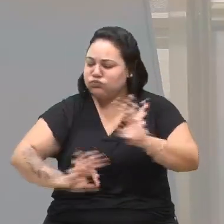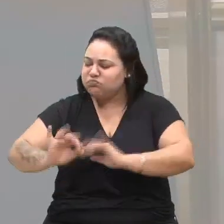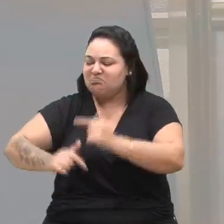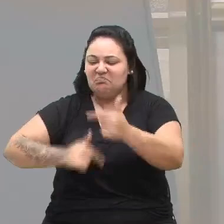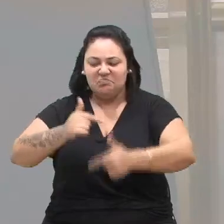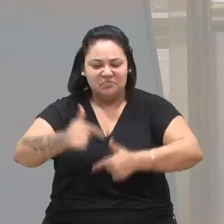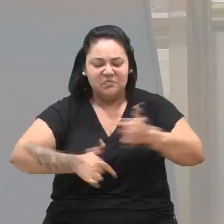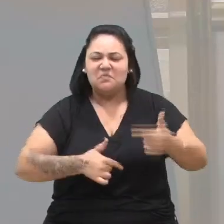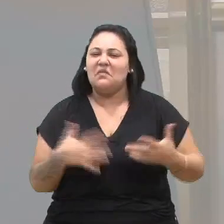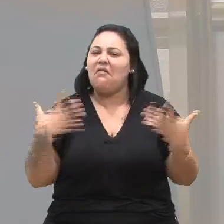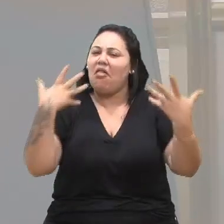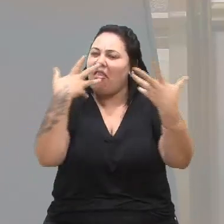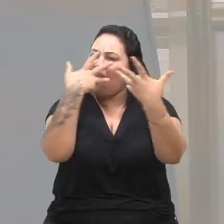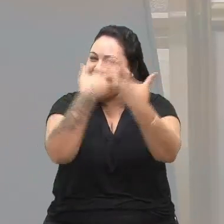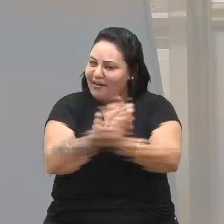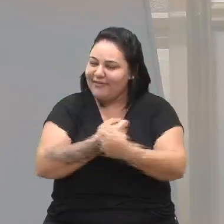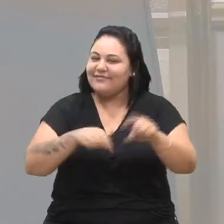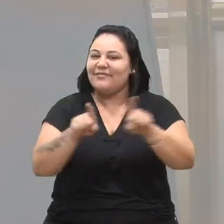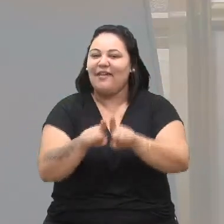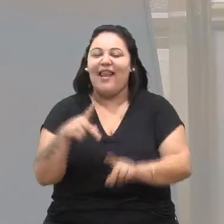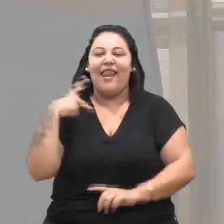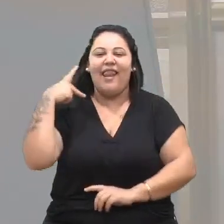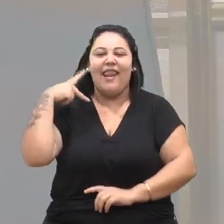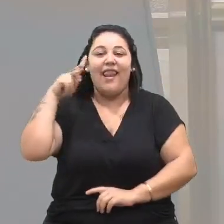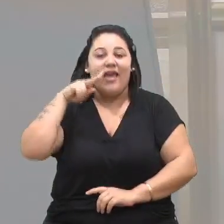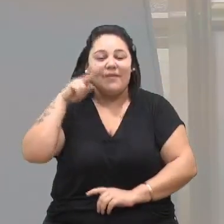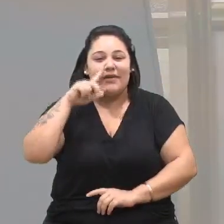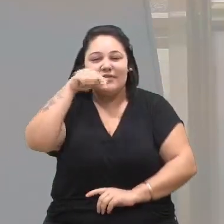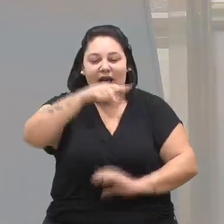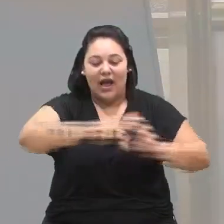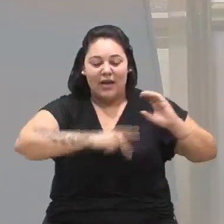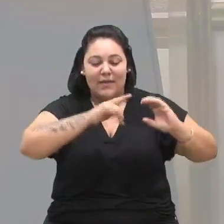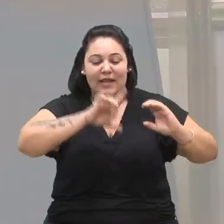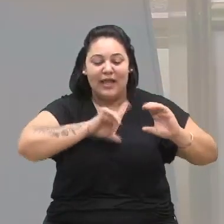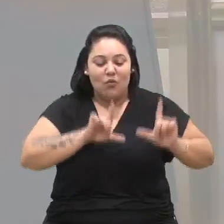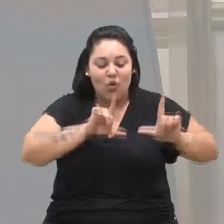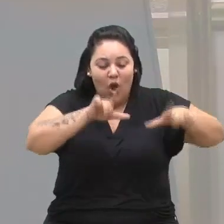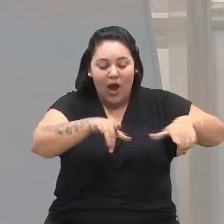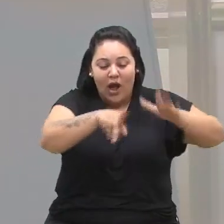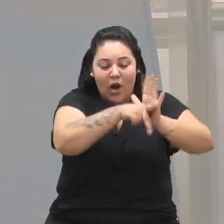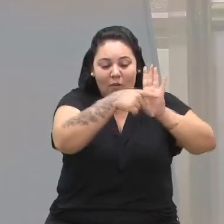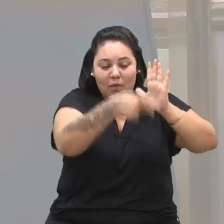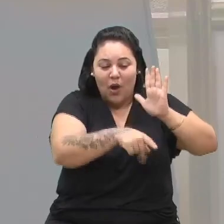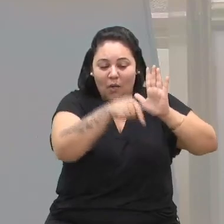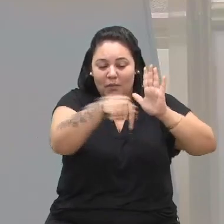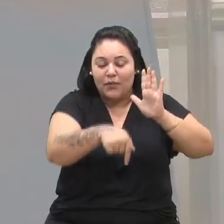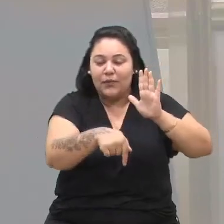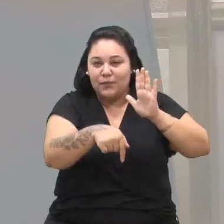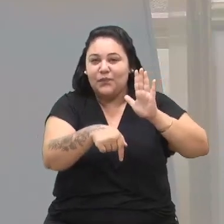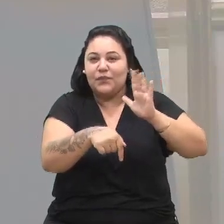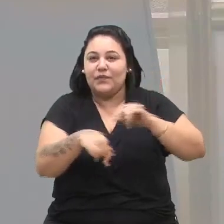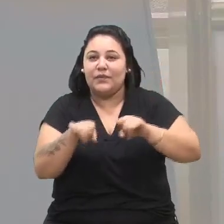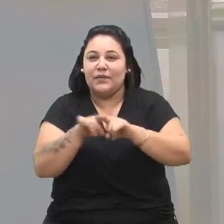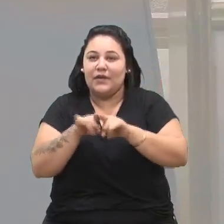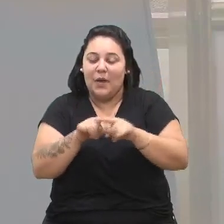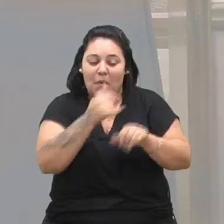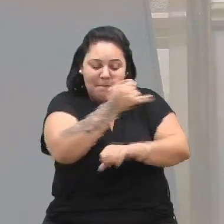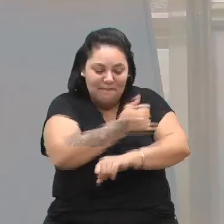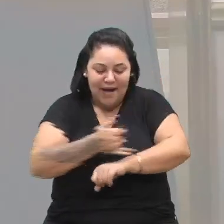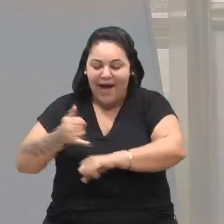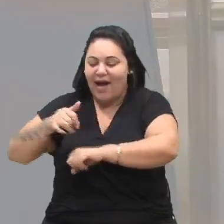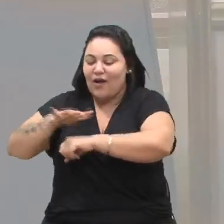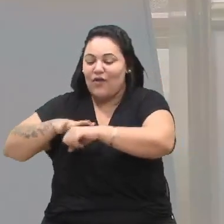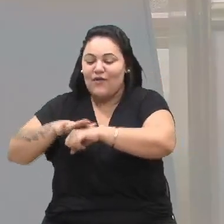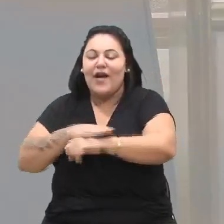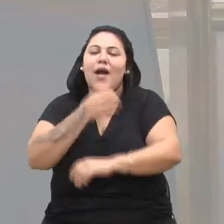belíssimo. Lembrando que a Câmara de Vereadores tem um stand lá, então passem, conversem com as pessoas que estão lá. É muito bom esse carinho que a gente